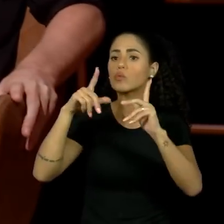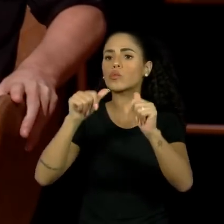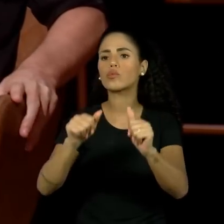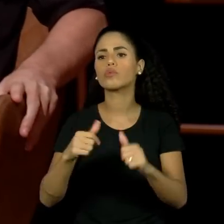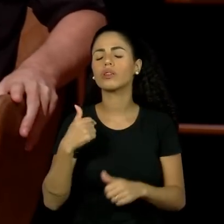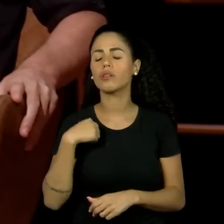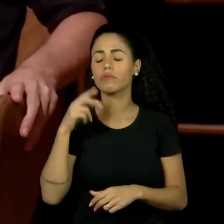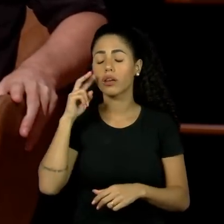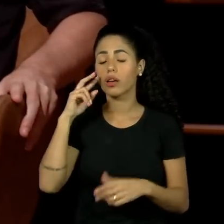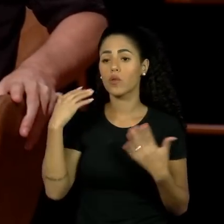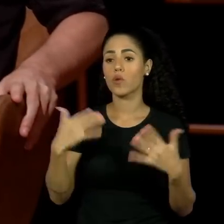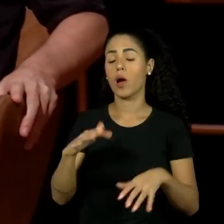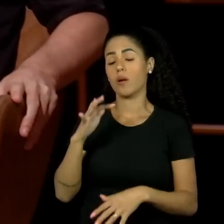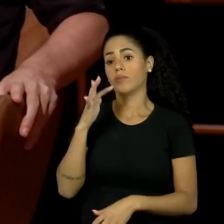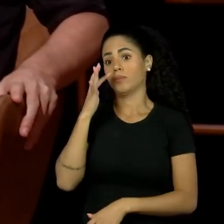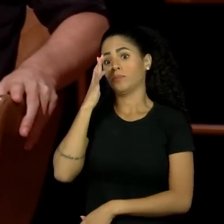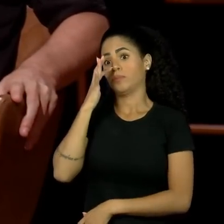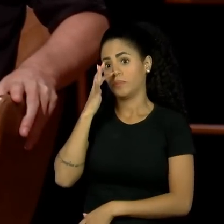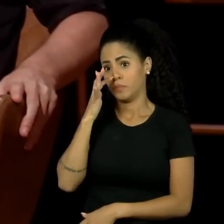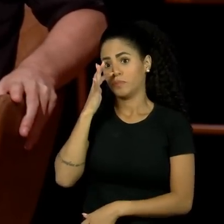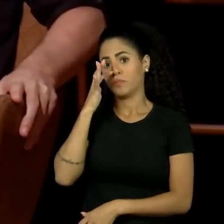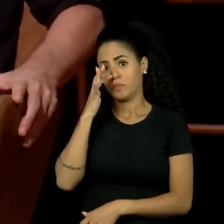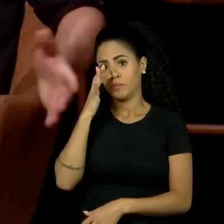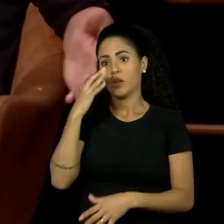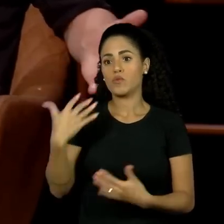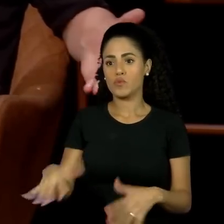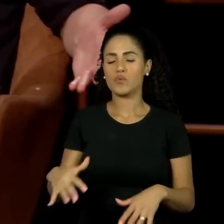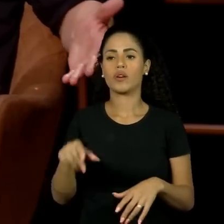eu fiquei realmente embasbacado.